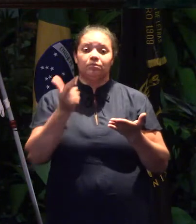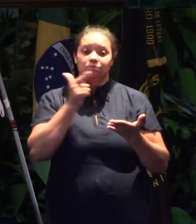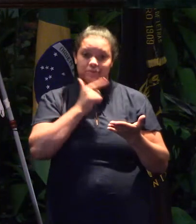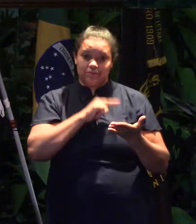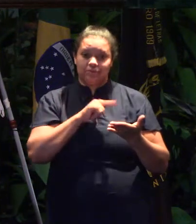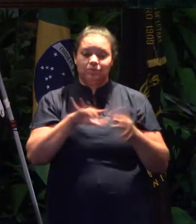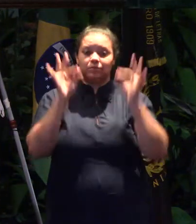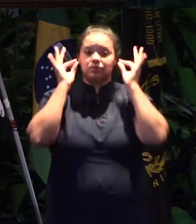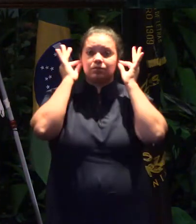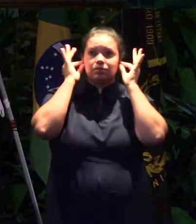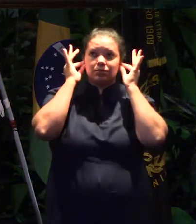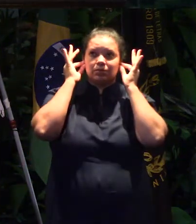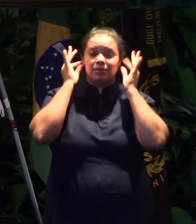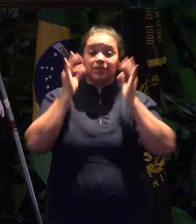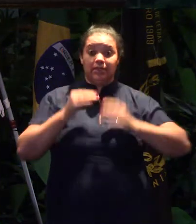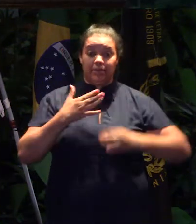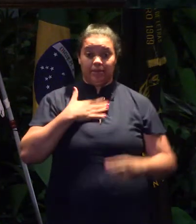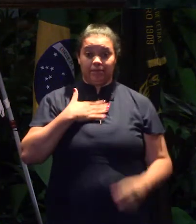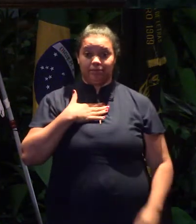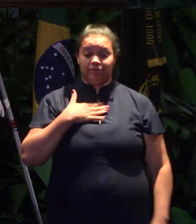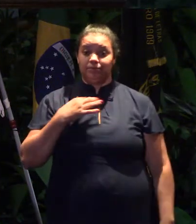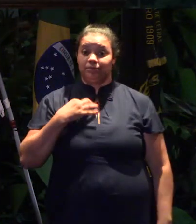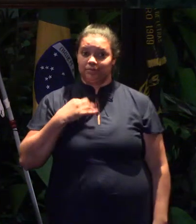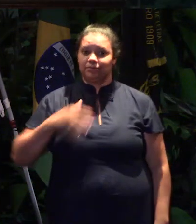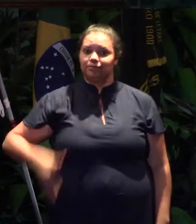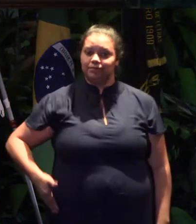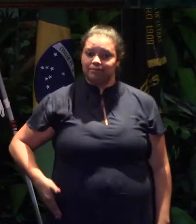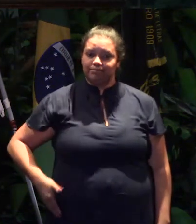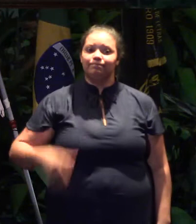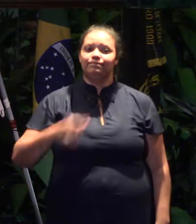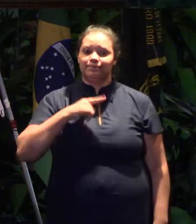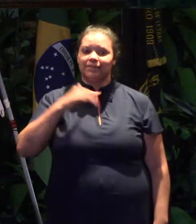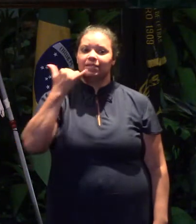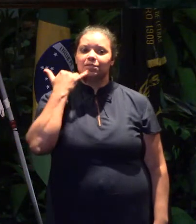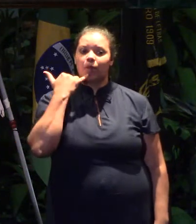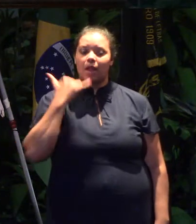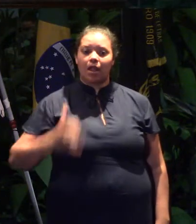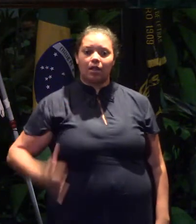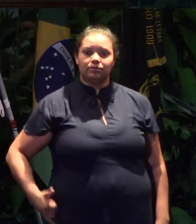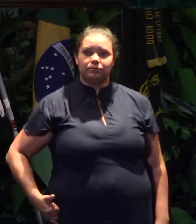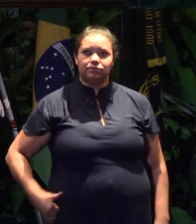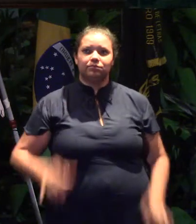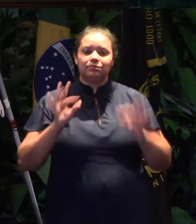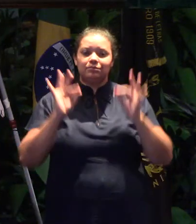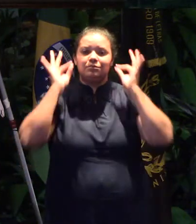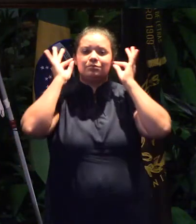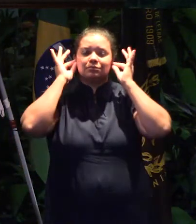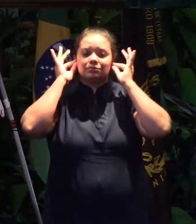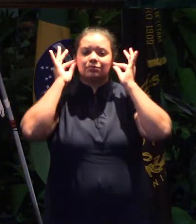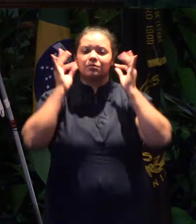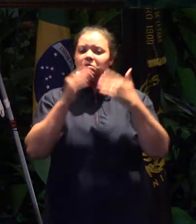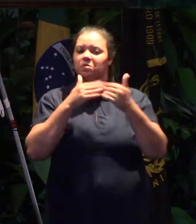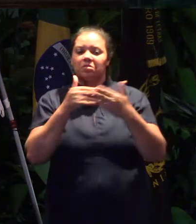Carrego no bolso da calça uma pequena biblioteca que acesso com facilidade a partir do meu celular. Assim, posso ler onde eu estiver, como